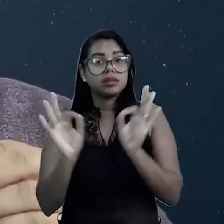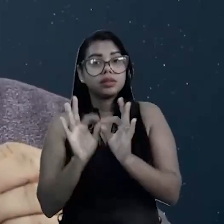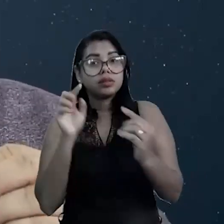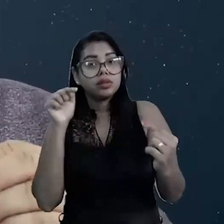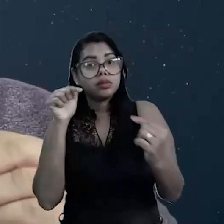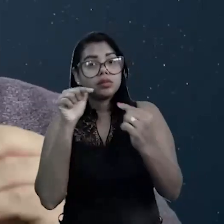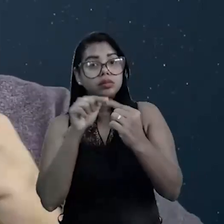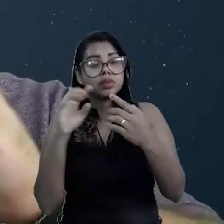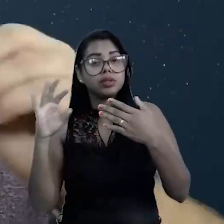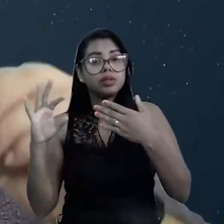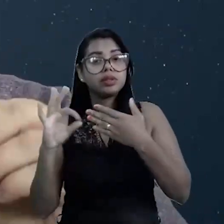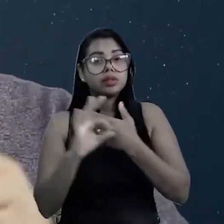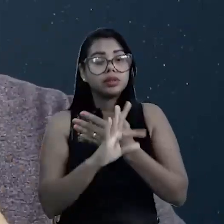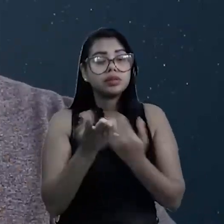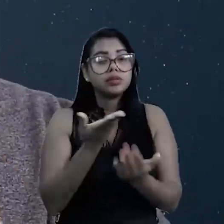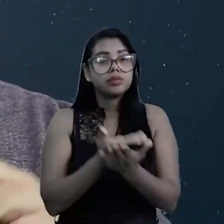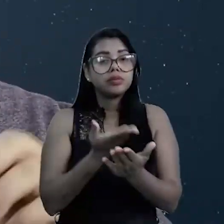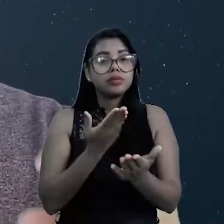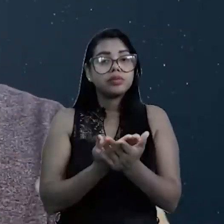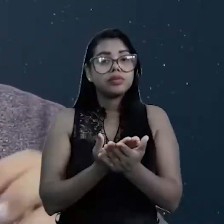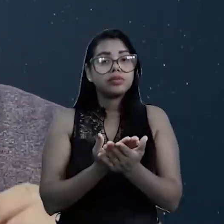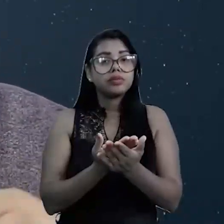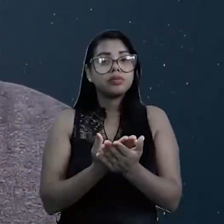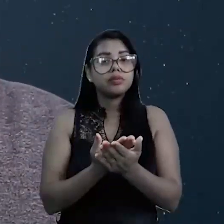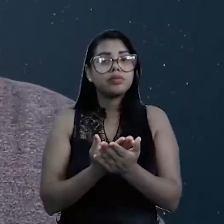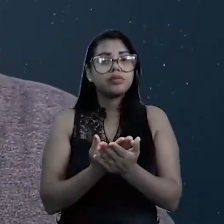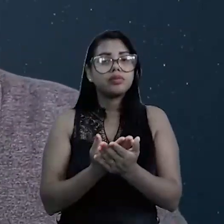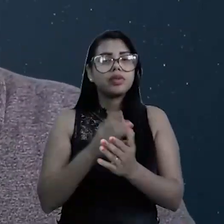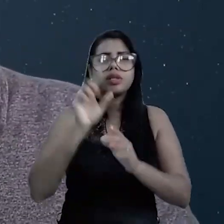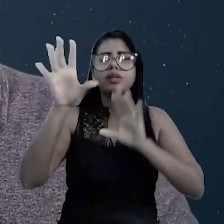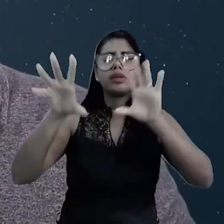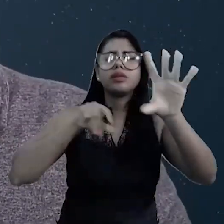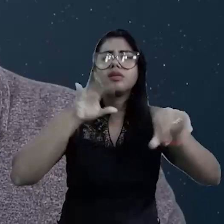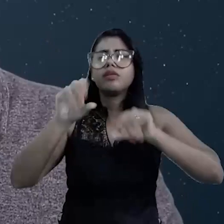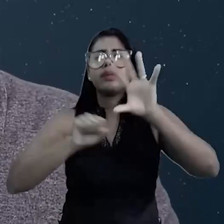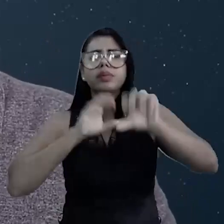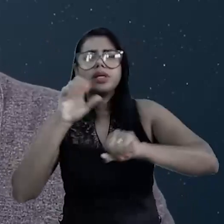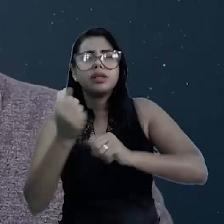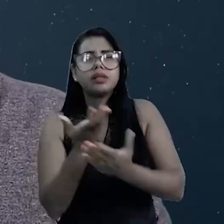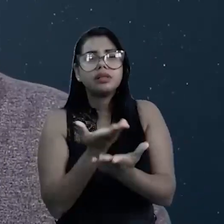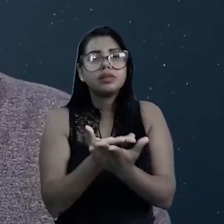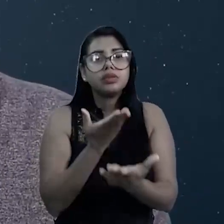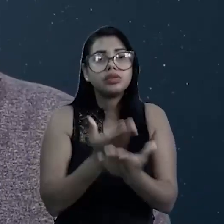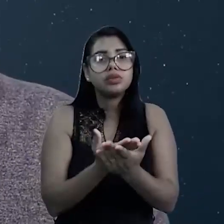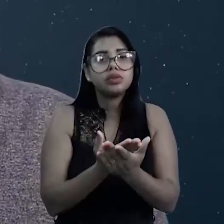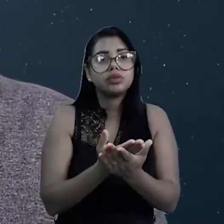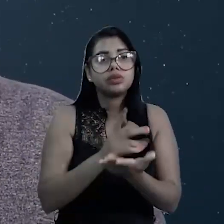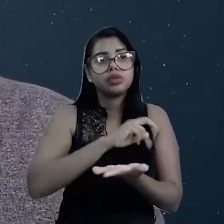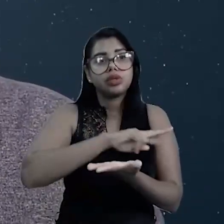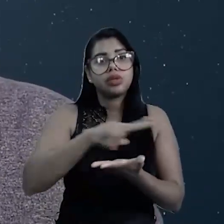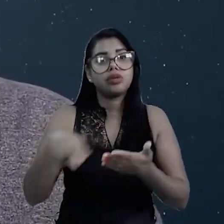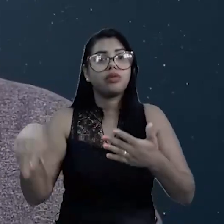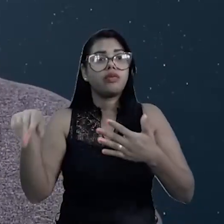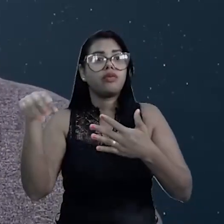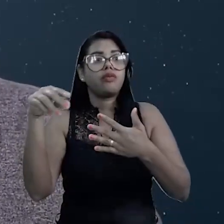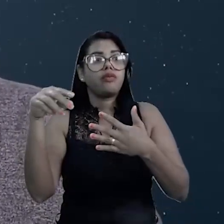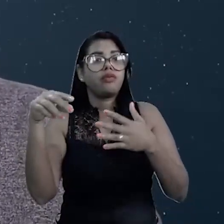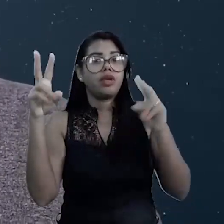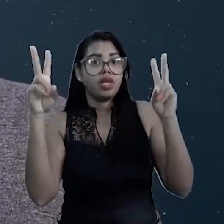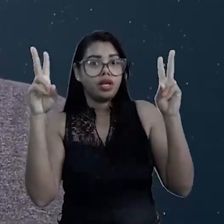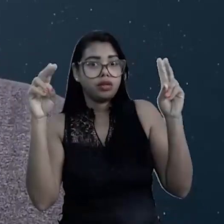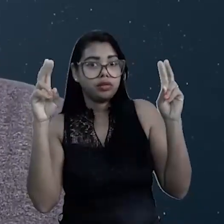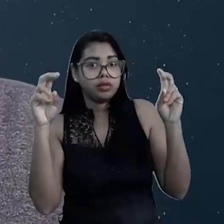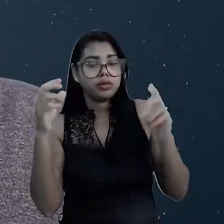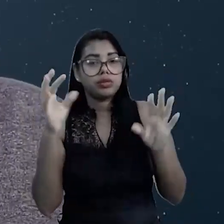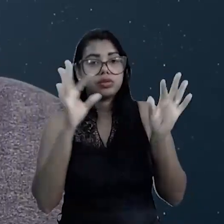temas, né, no geral, e vai procurando, vai pesquisando lá, né, pessoas especialistas na área,